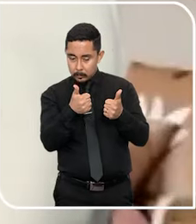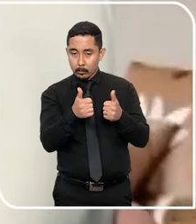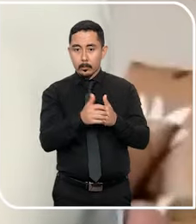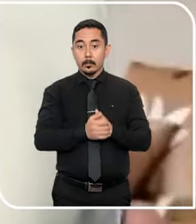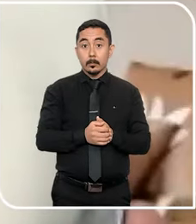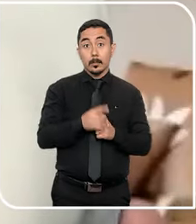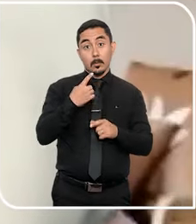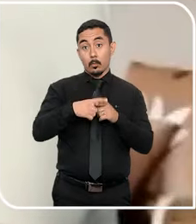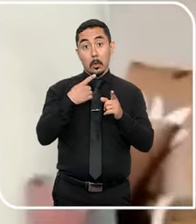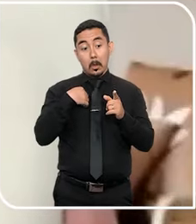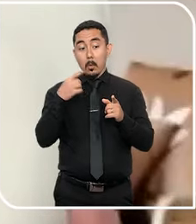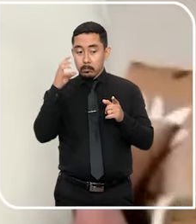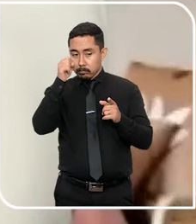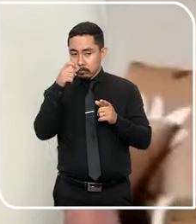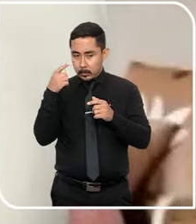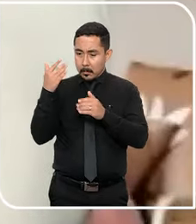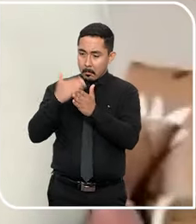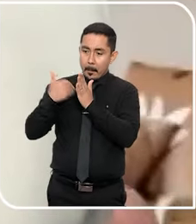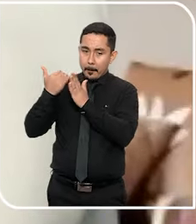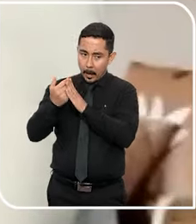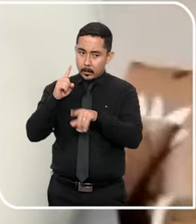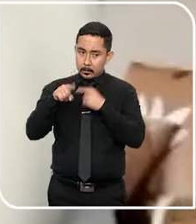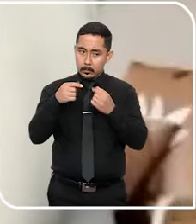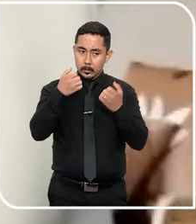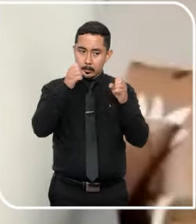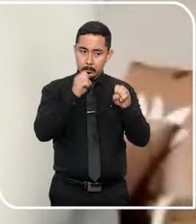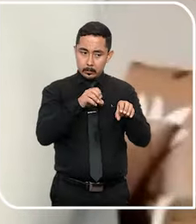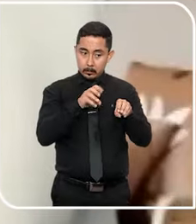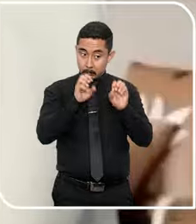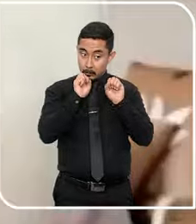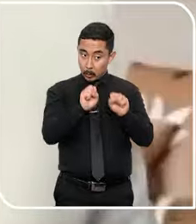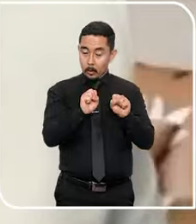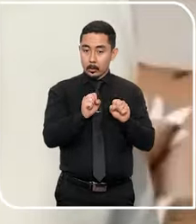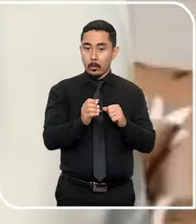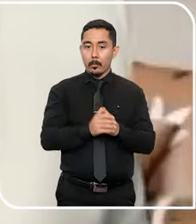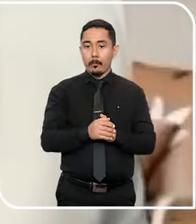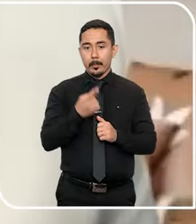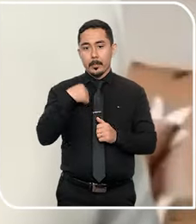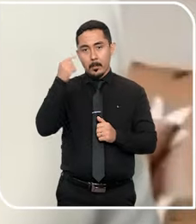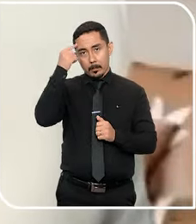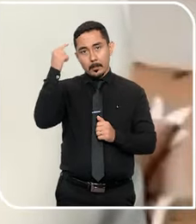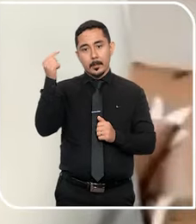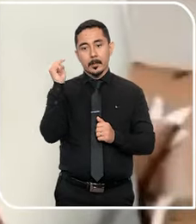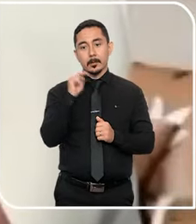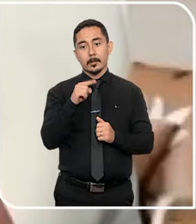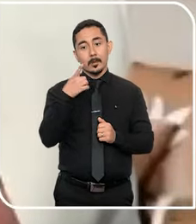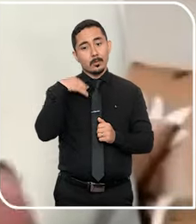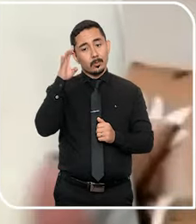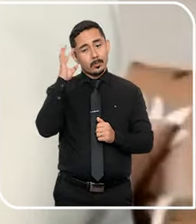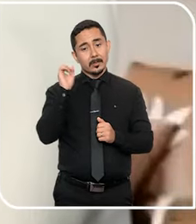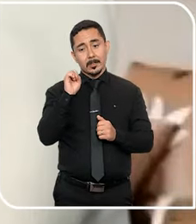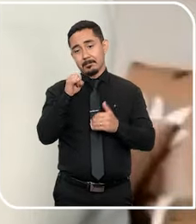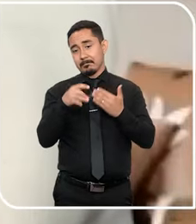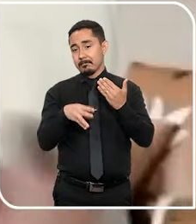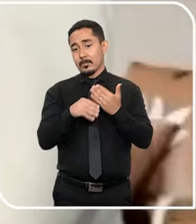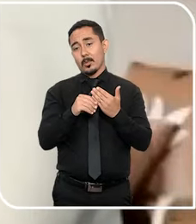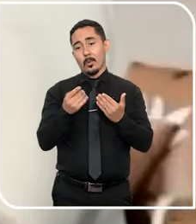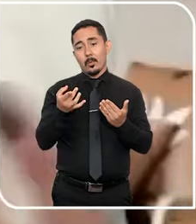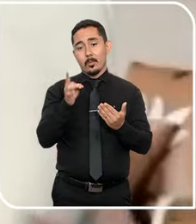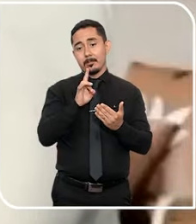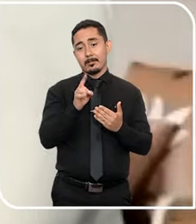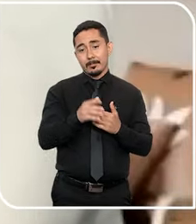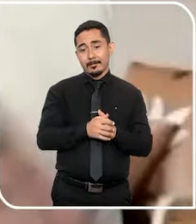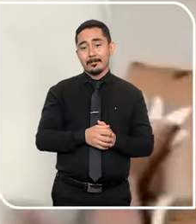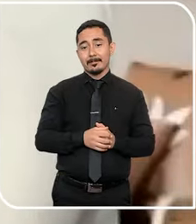assunto mais tarde que eu vou bem procurar me informar eu penso eu penso isso assim sabe eh Carol não sei se te